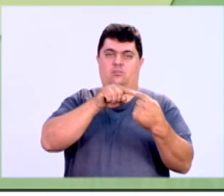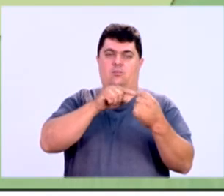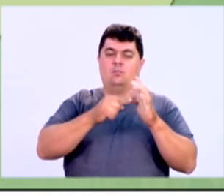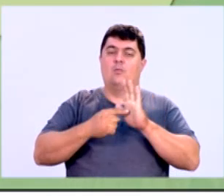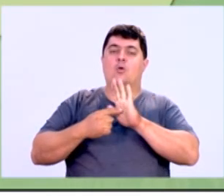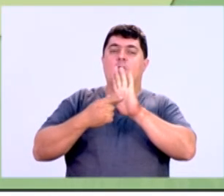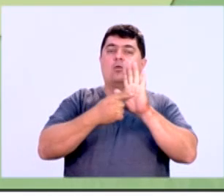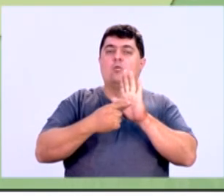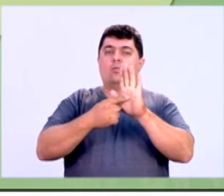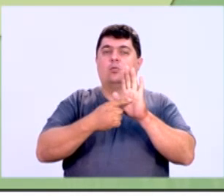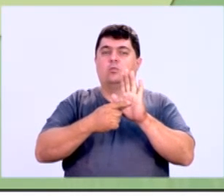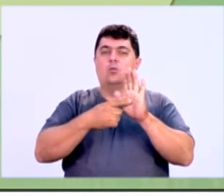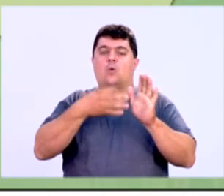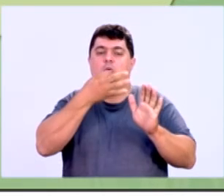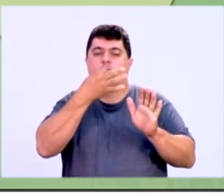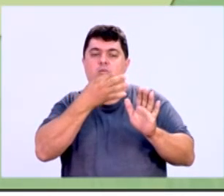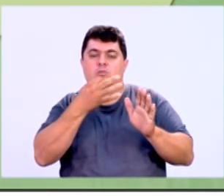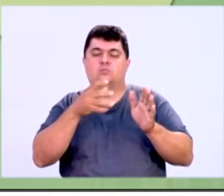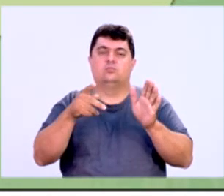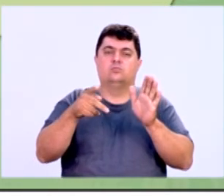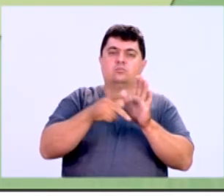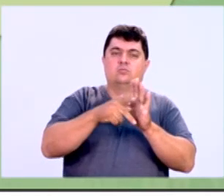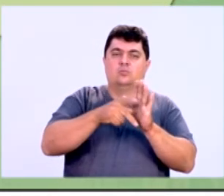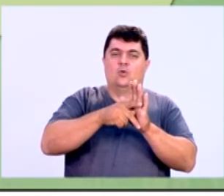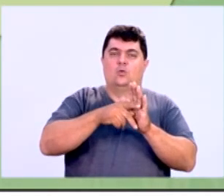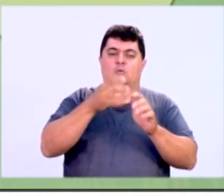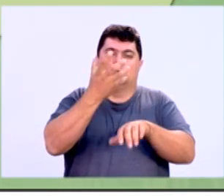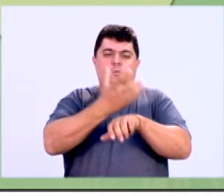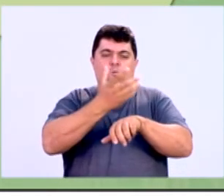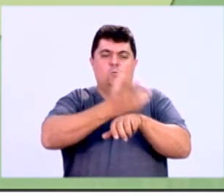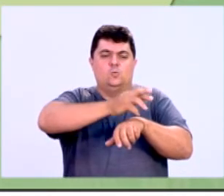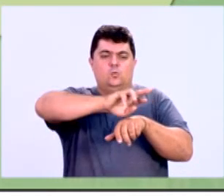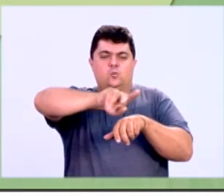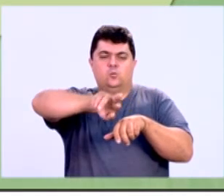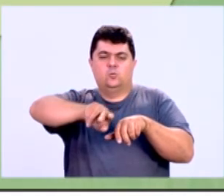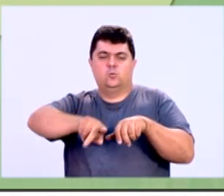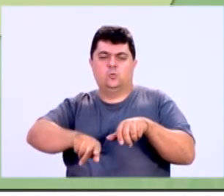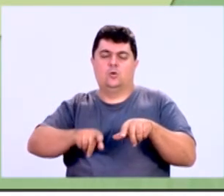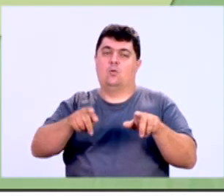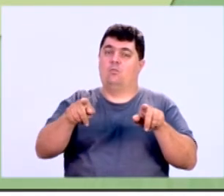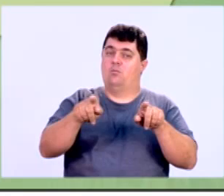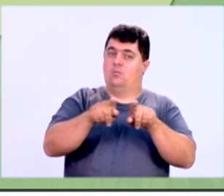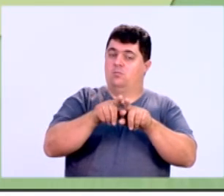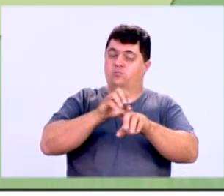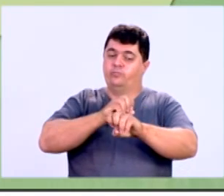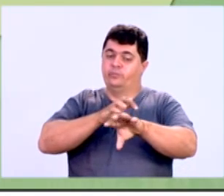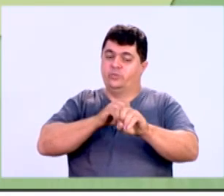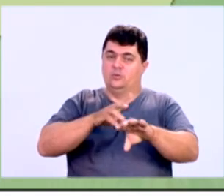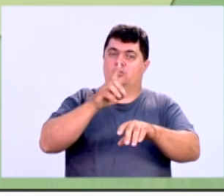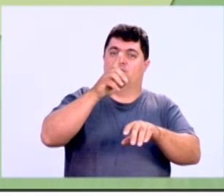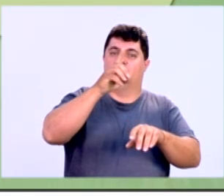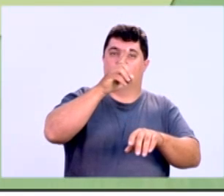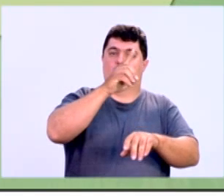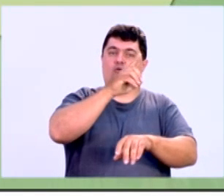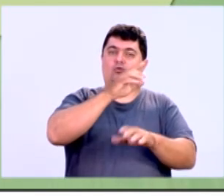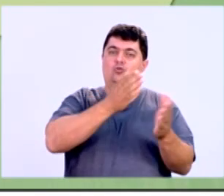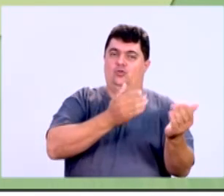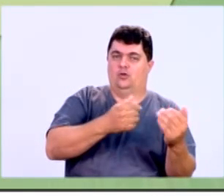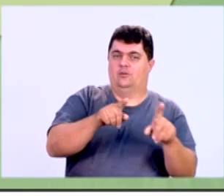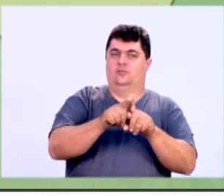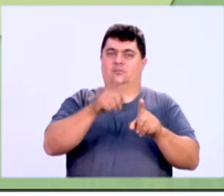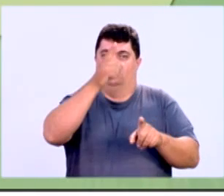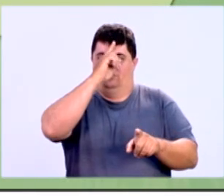as propostas curriculares para a educação de jovens e adultos que já estão estabelecidas